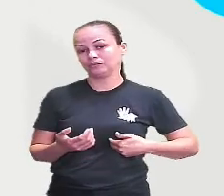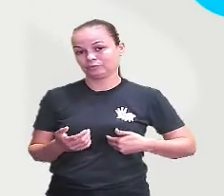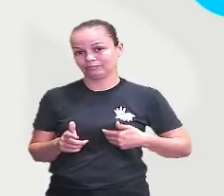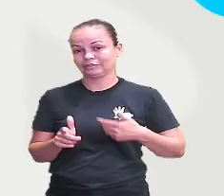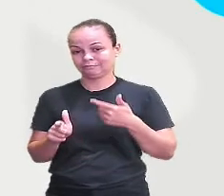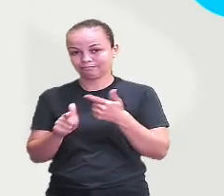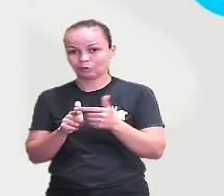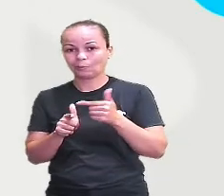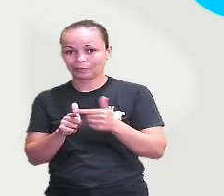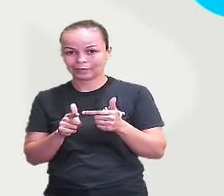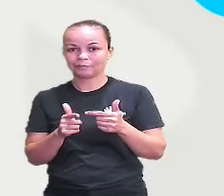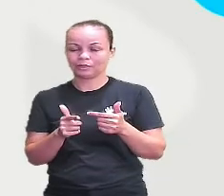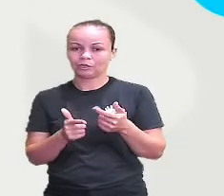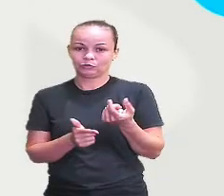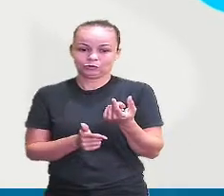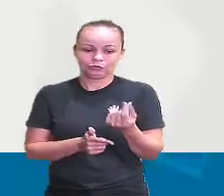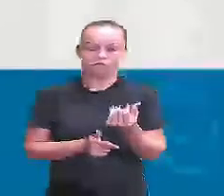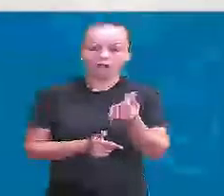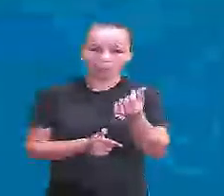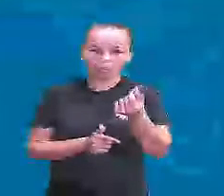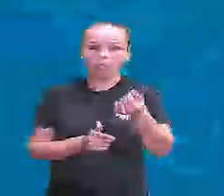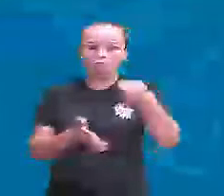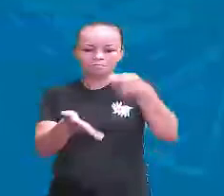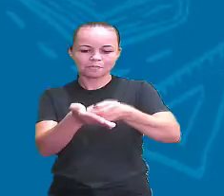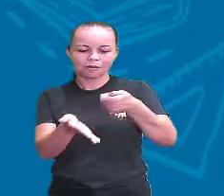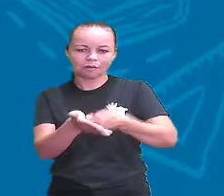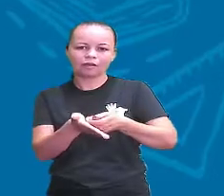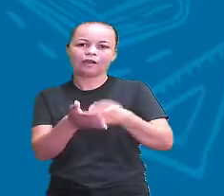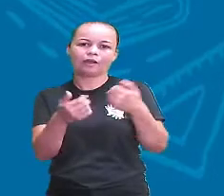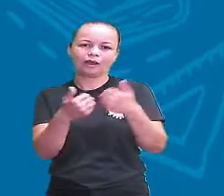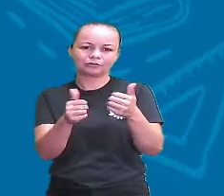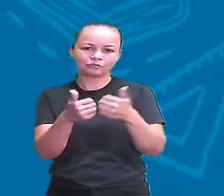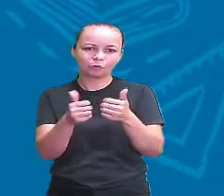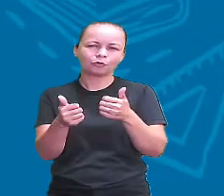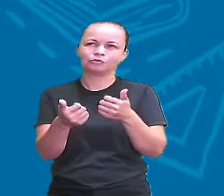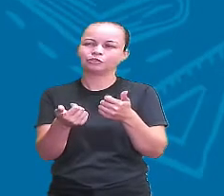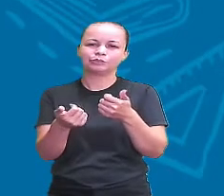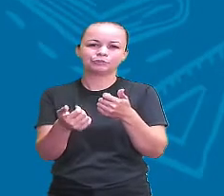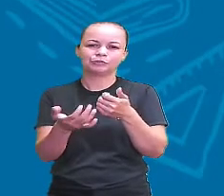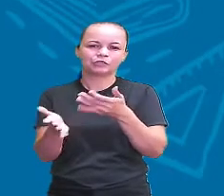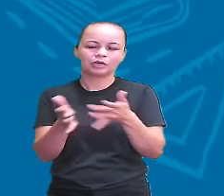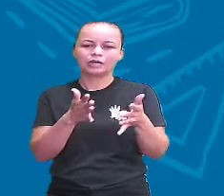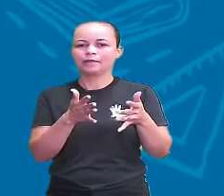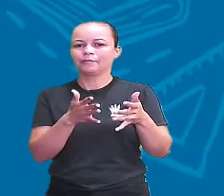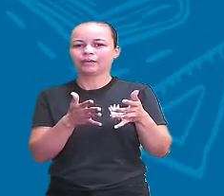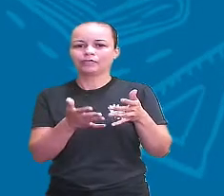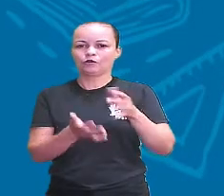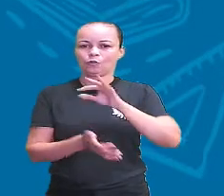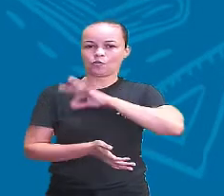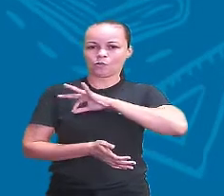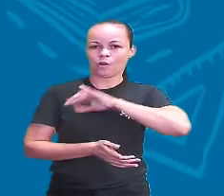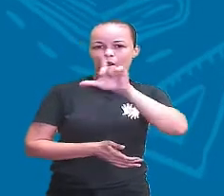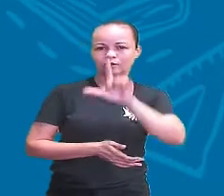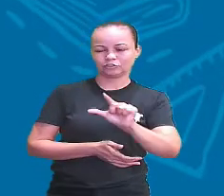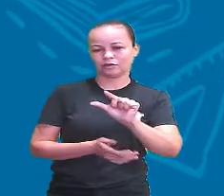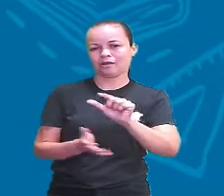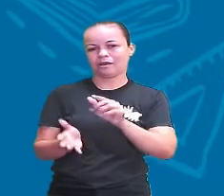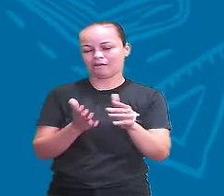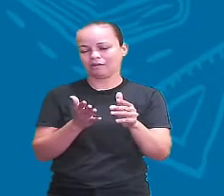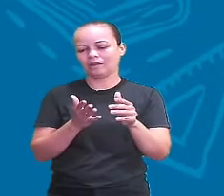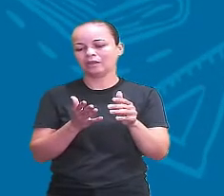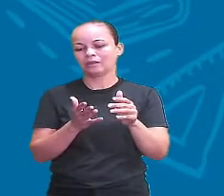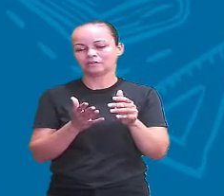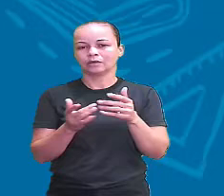muito. O preço dos transportes públicos ainda é uma grande dificuldade para quem é baixa renda, para quem tem